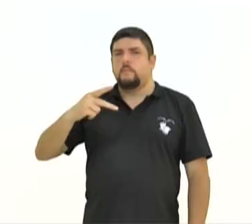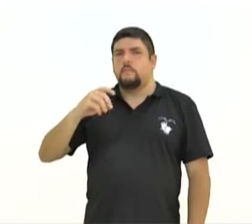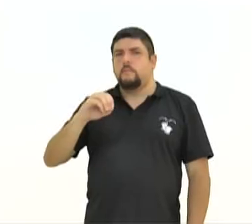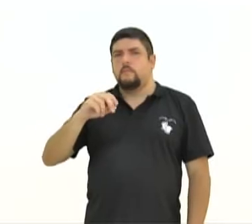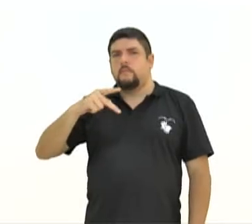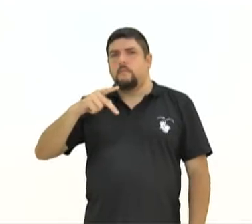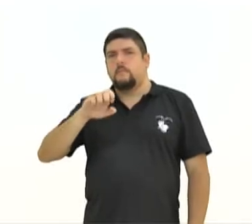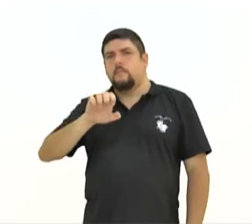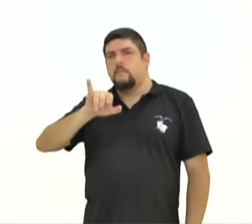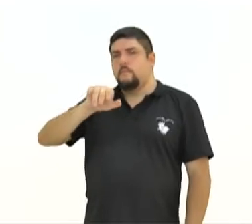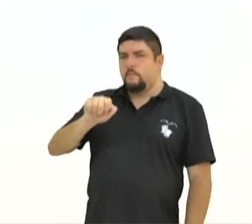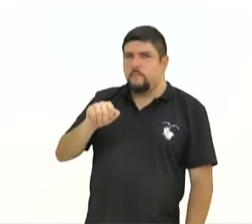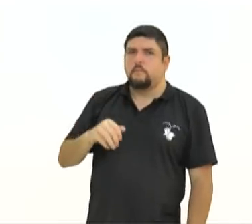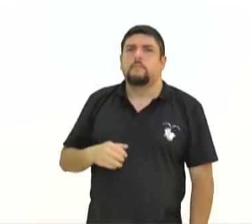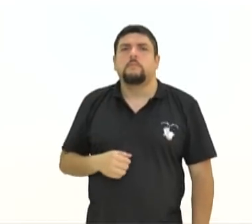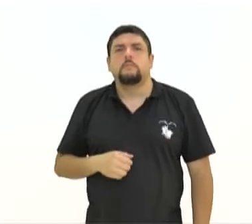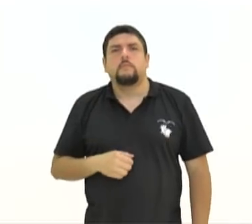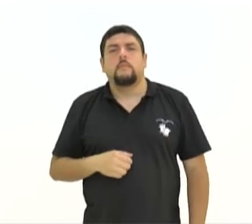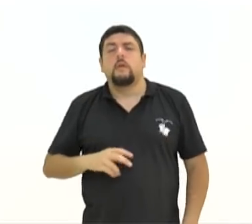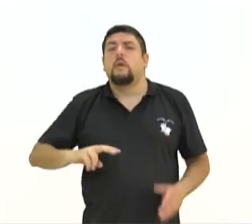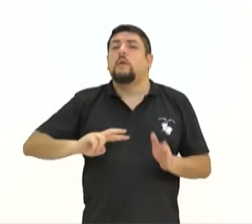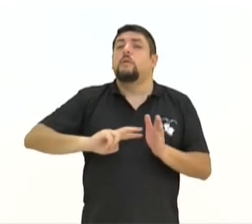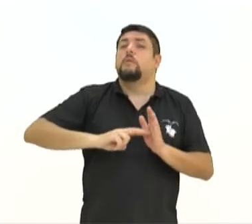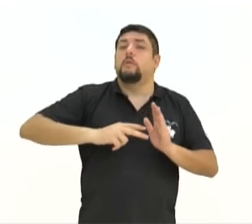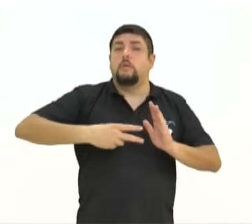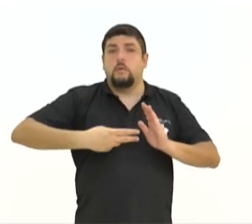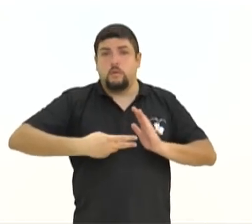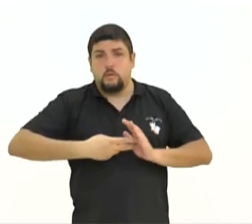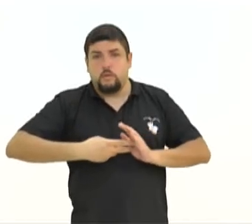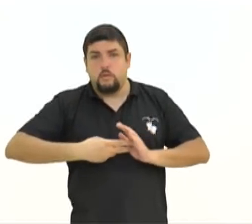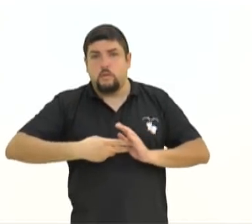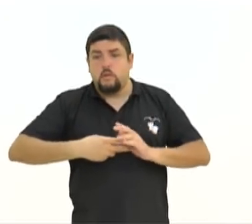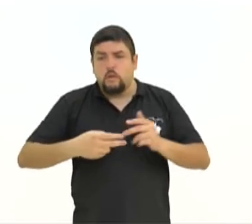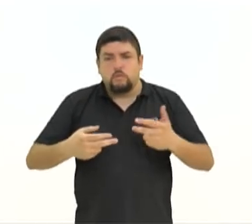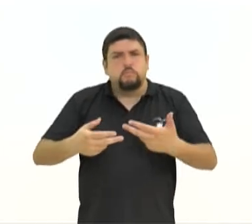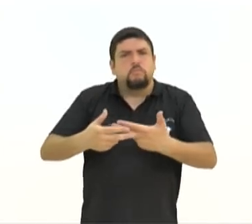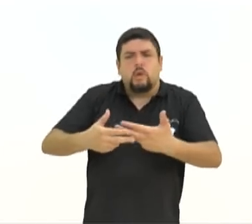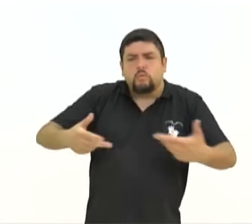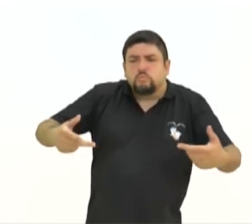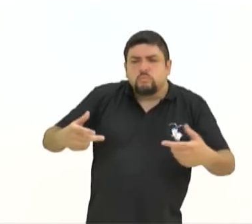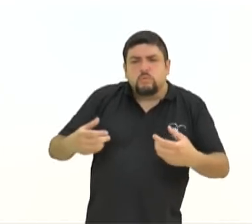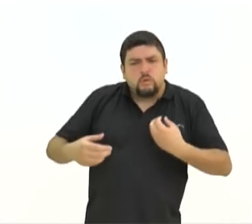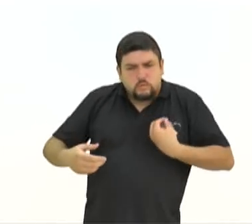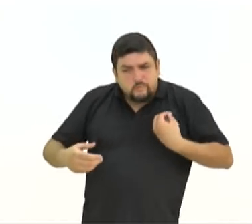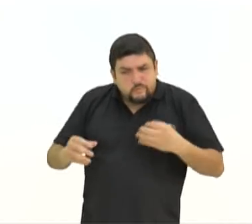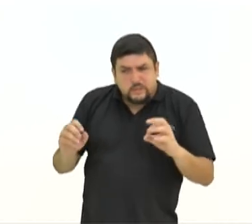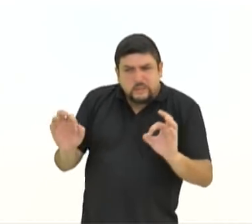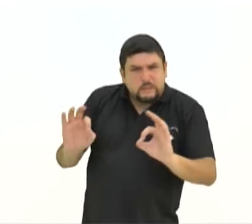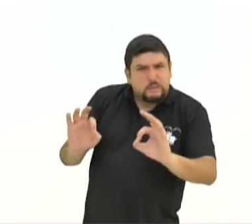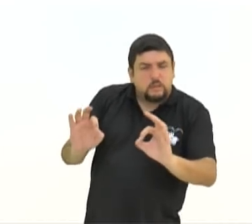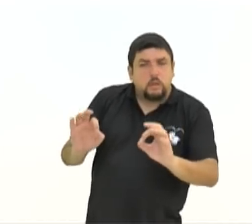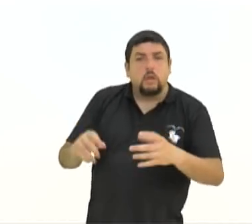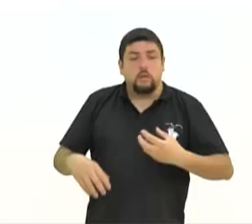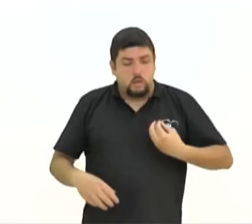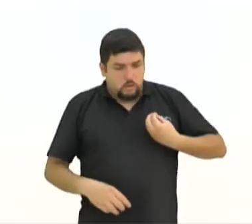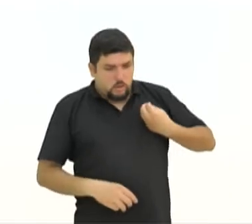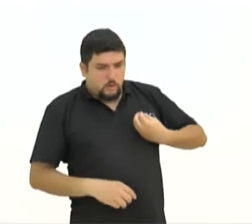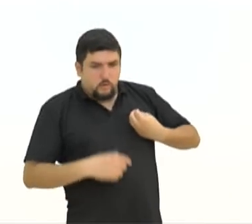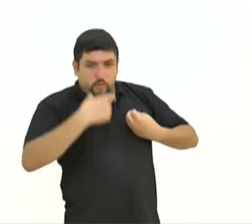Prosopopeia ou personificação é a atribuição de características humanas a seres não humanos ou